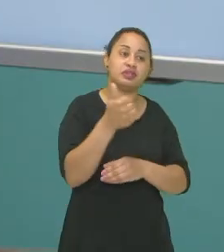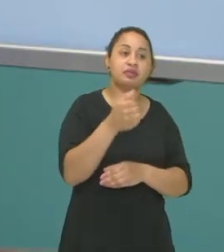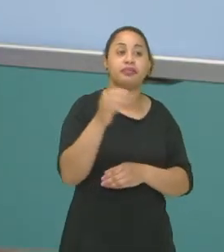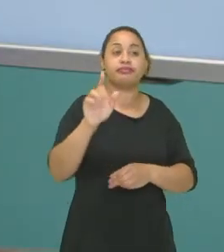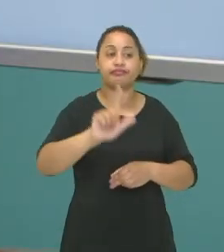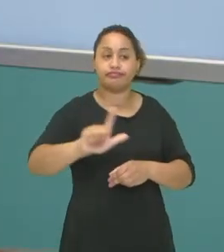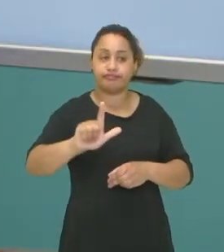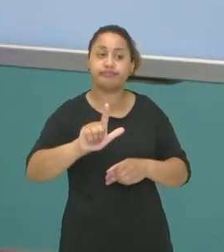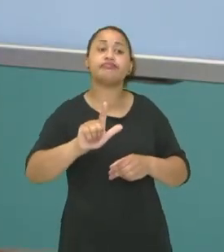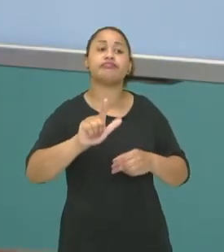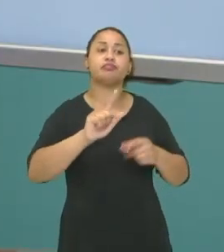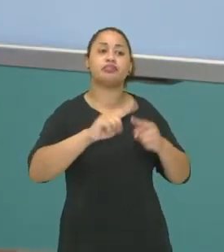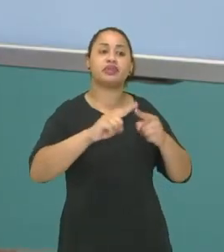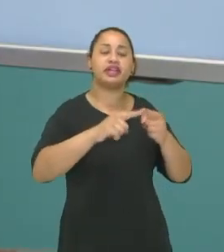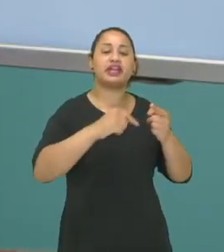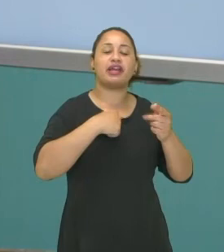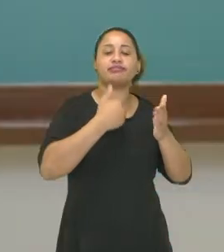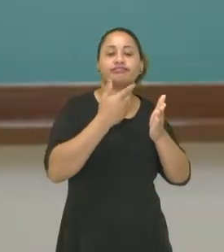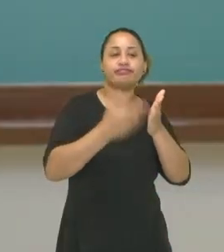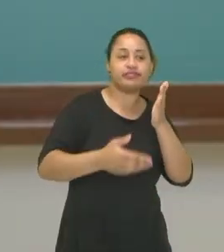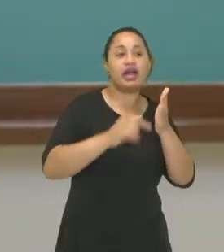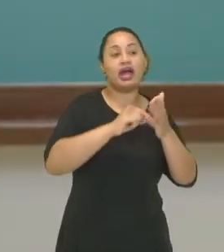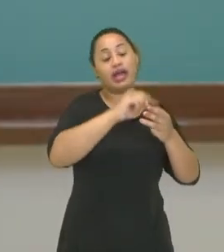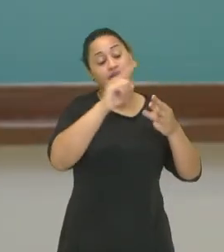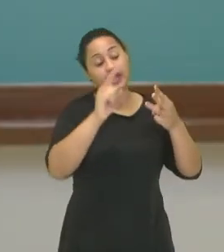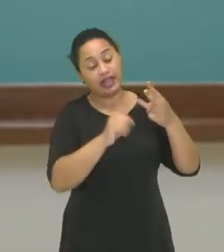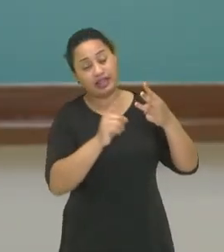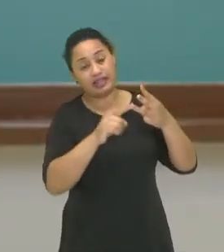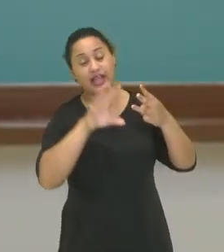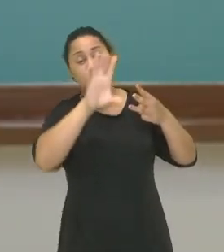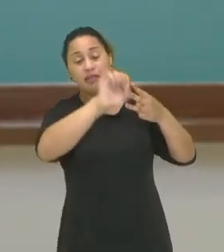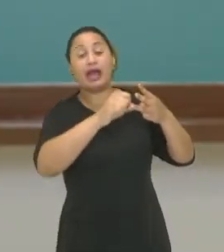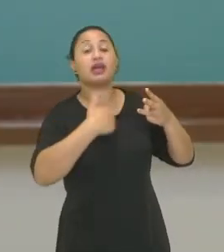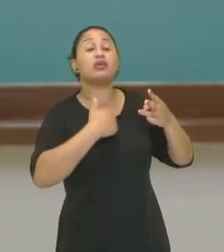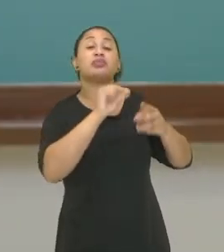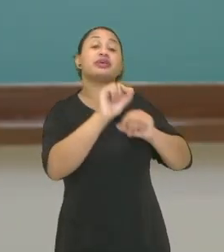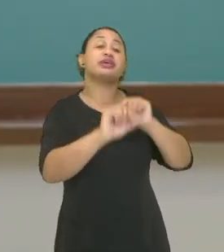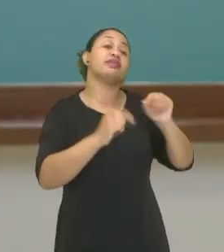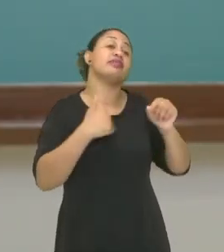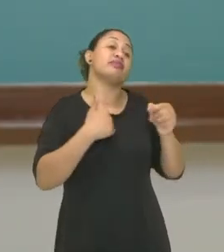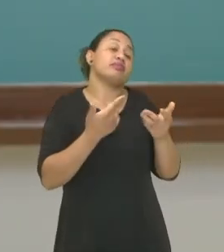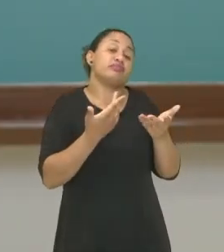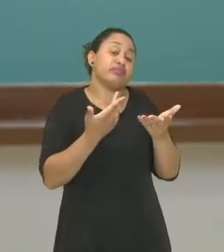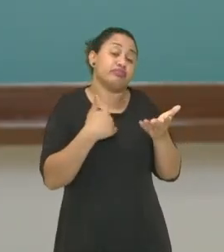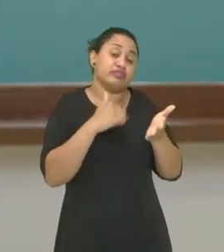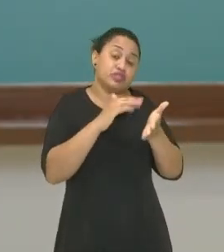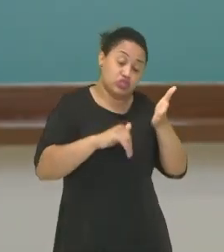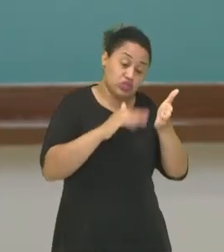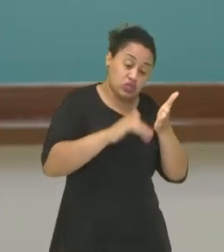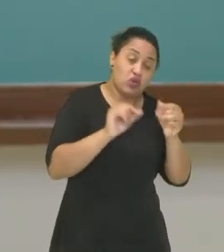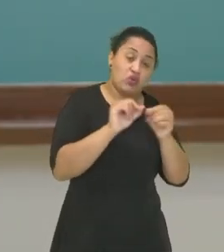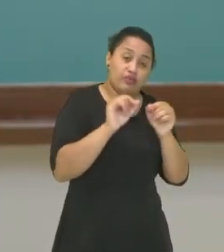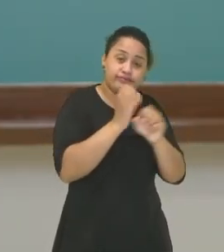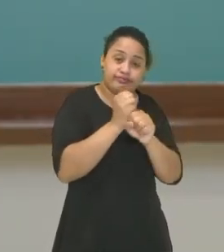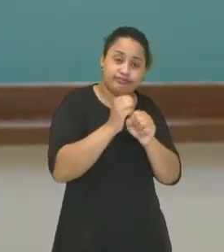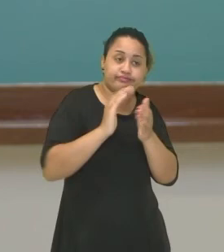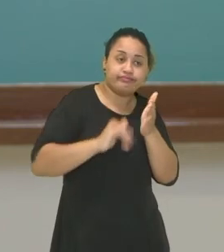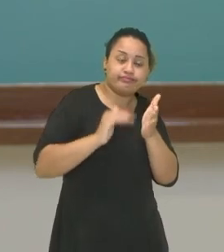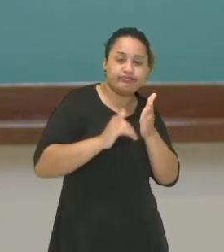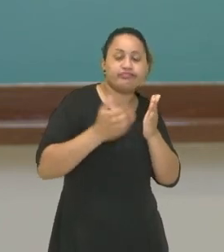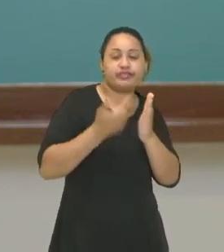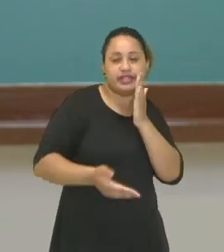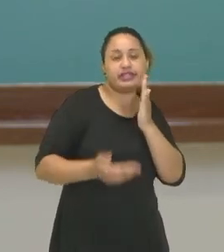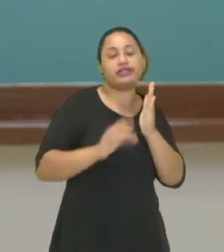Que recebe uma quantidade menor daquela energia inicialmente produzida. Isso é bem importante e, né, anota aí, tudo